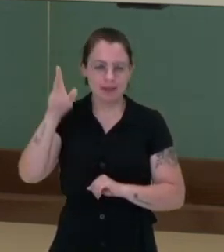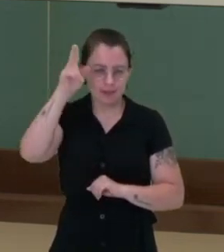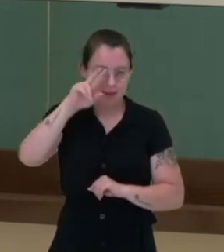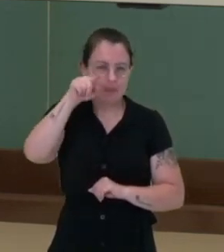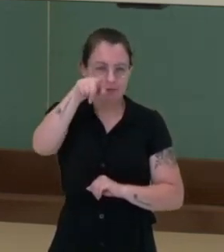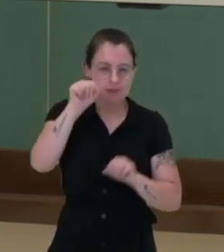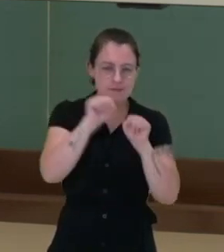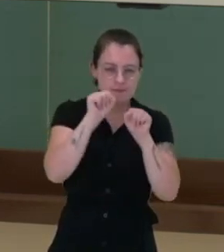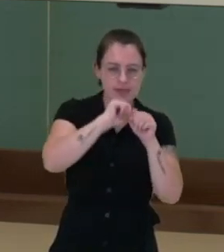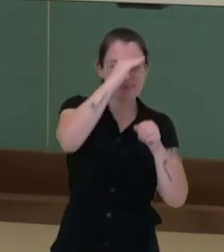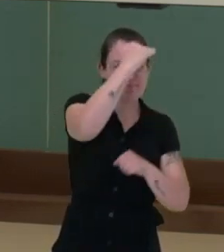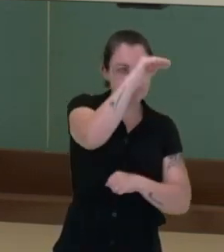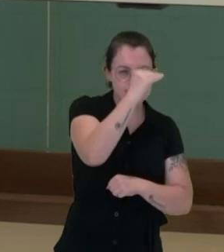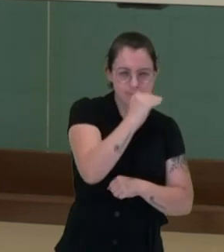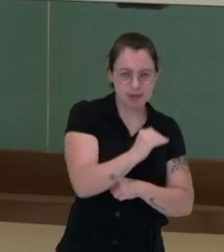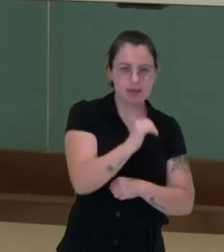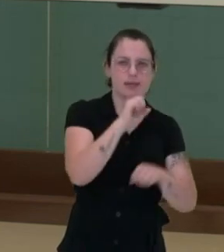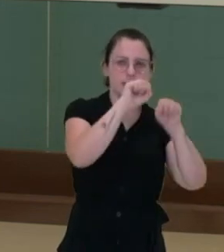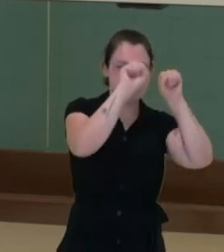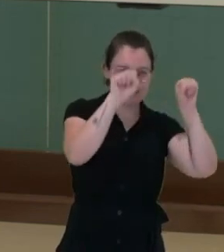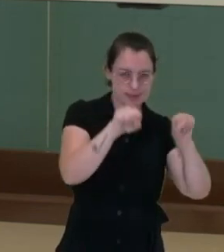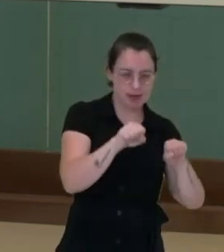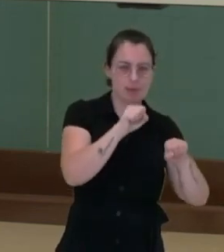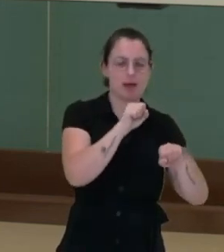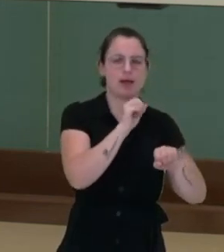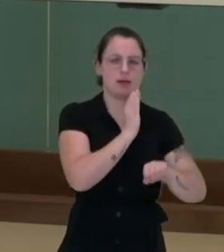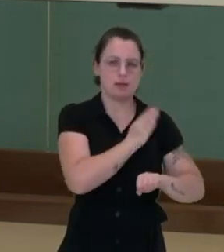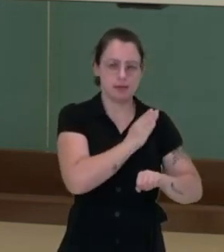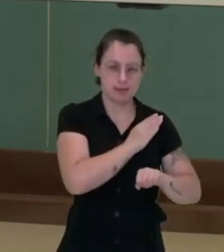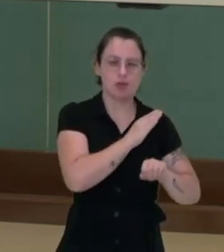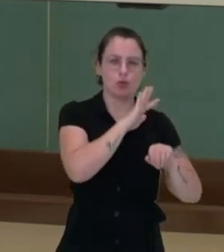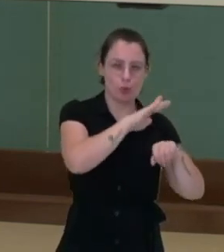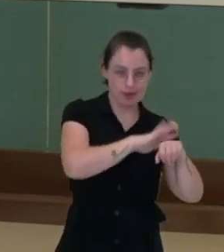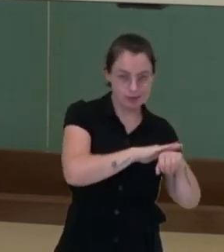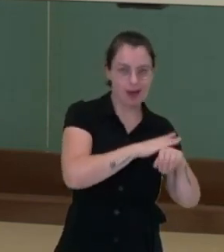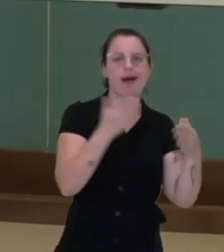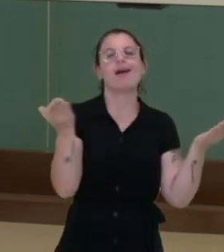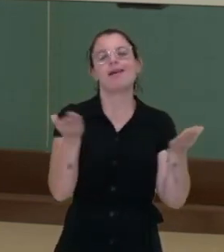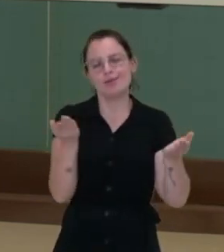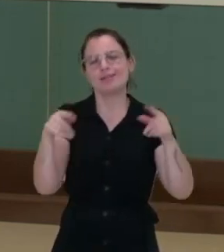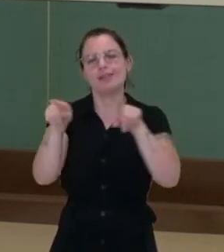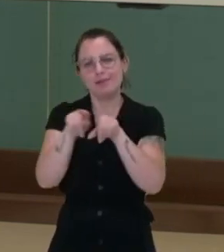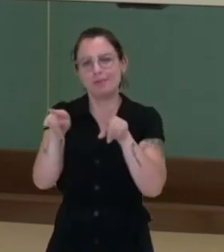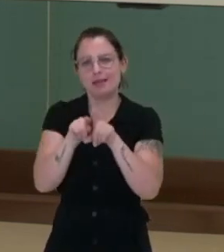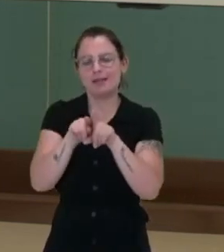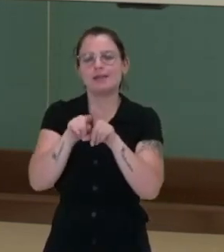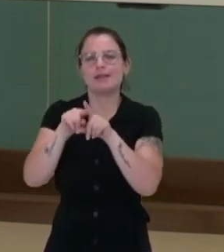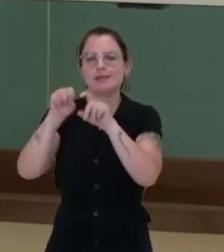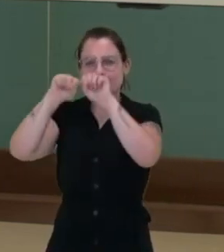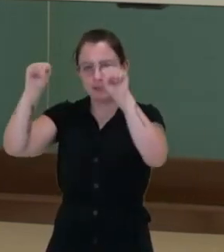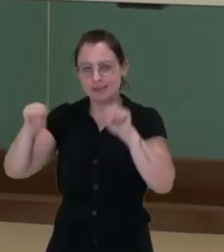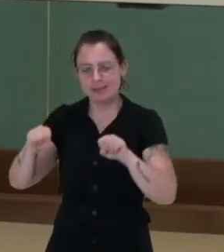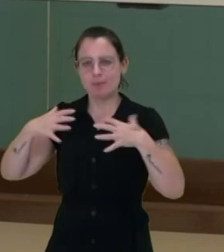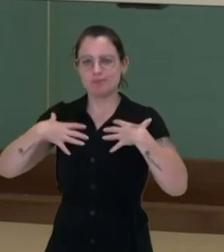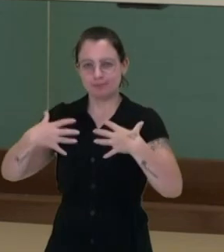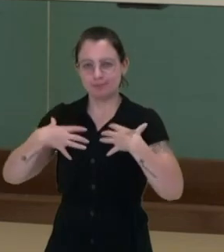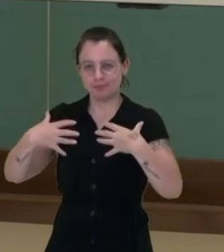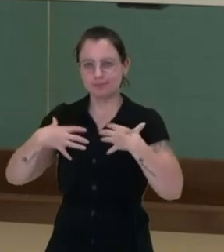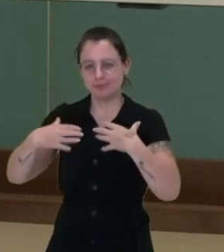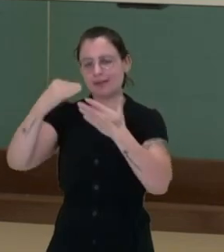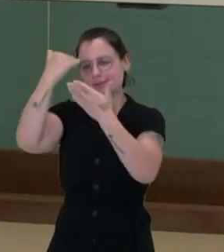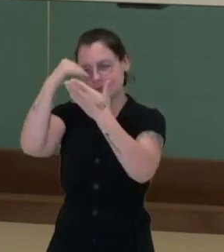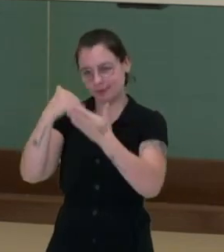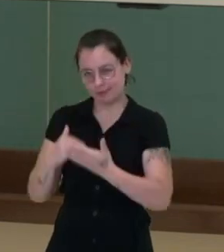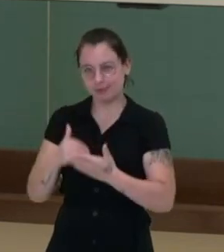cardiovascular. Agora você vai registrar no seu caderno também essa listinha, anotando o nome dessas doenças. Eu vou dar um tempinho para você e